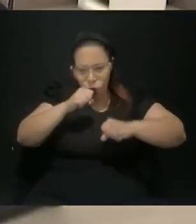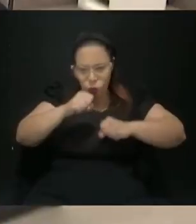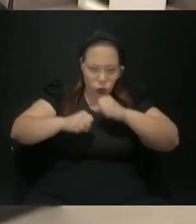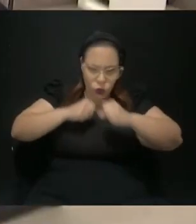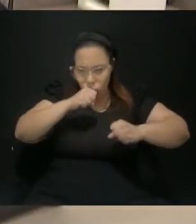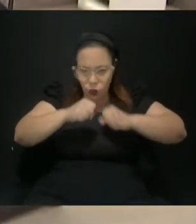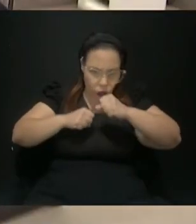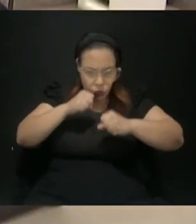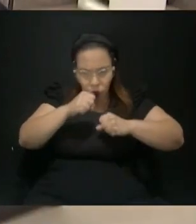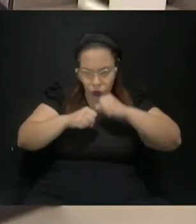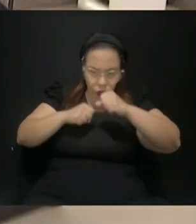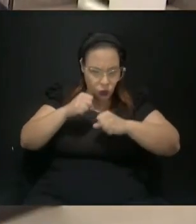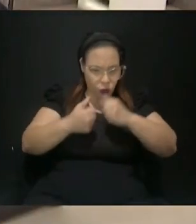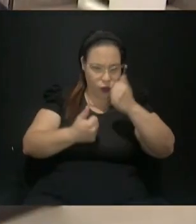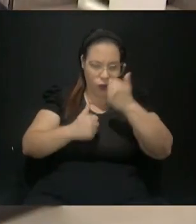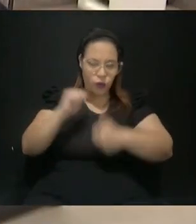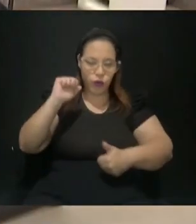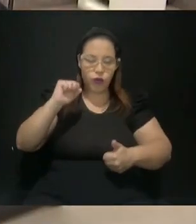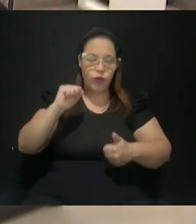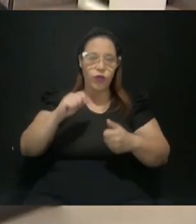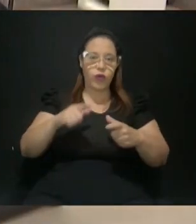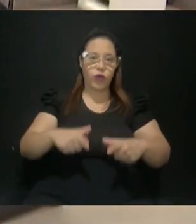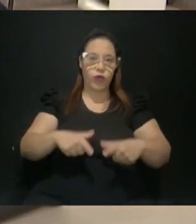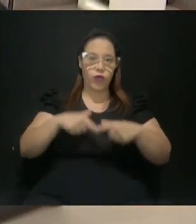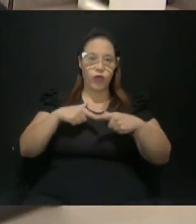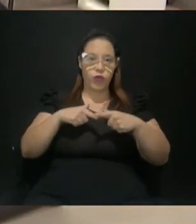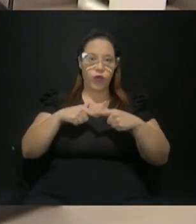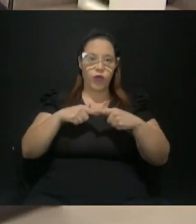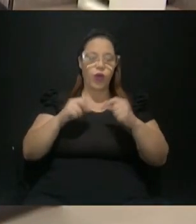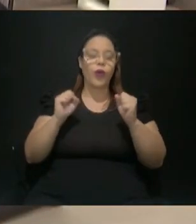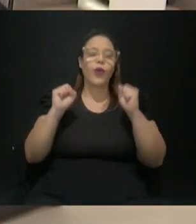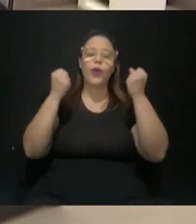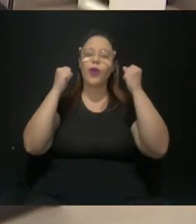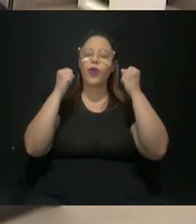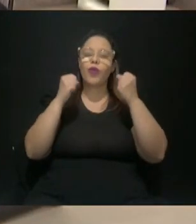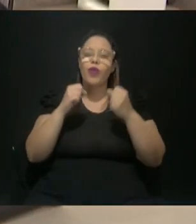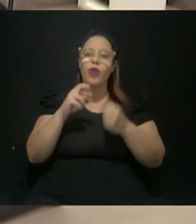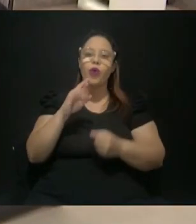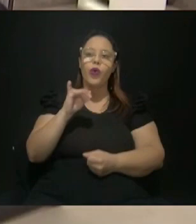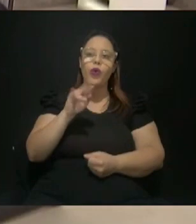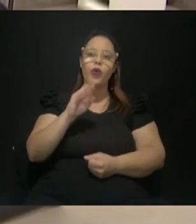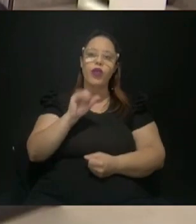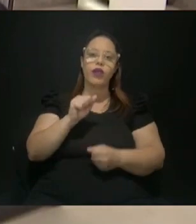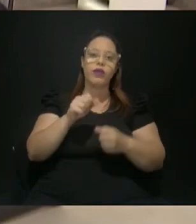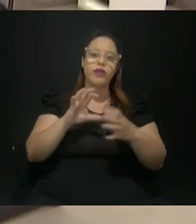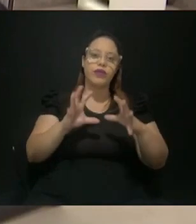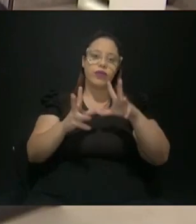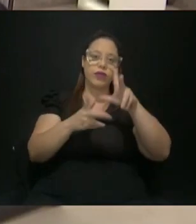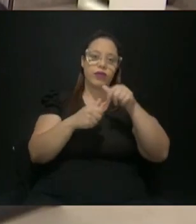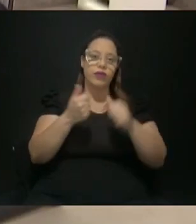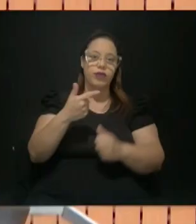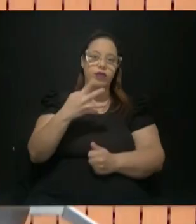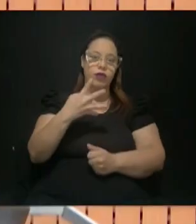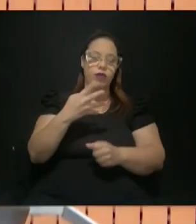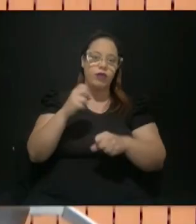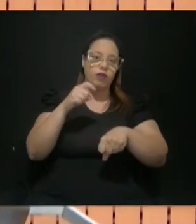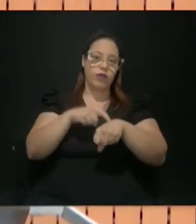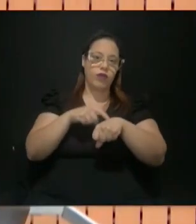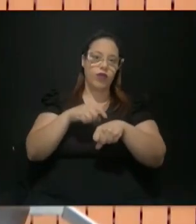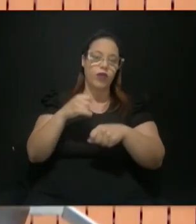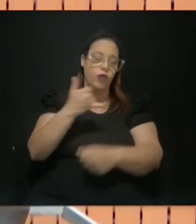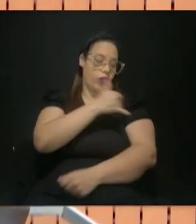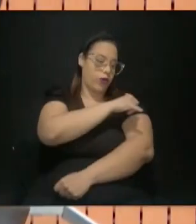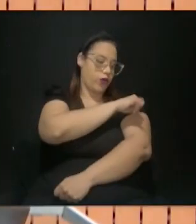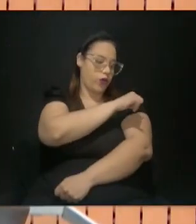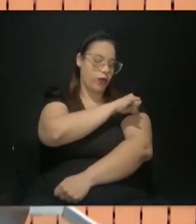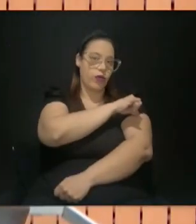competições internacionais e campeão da Ultramaratona Internacional de 24 horas no Rio de Janeiro. As 3